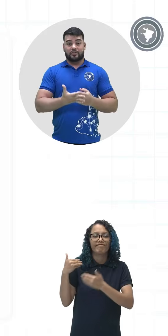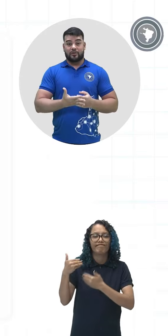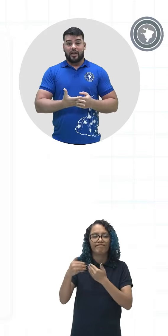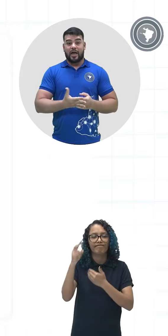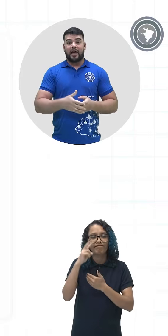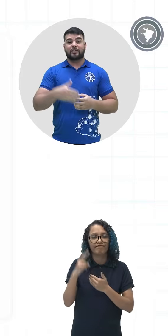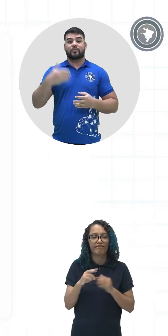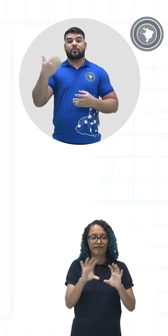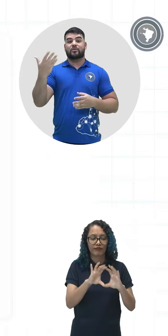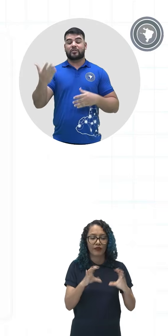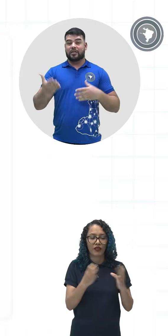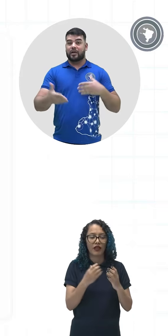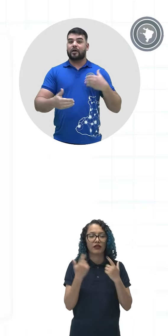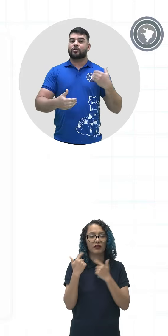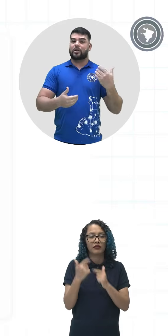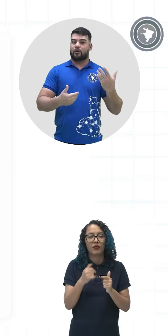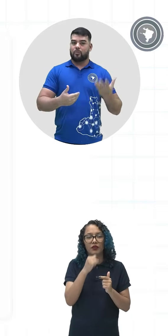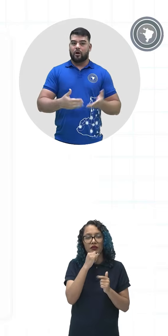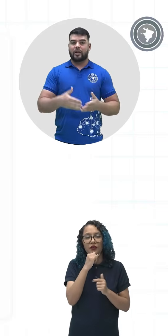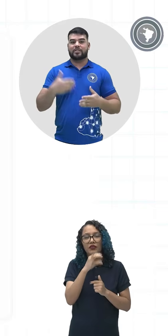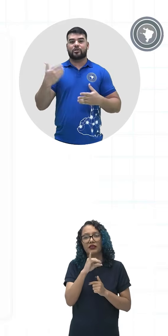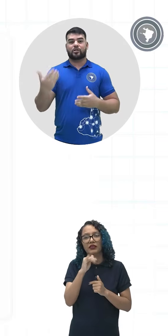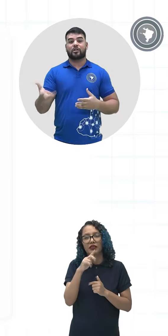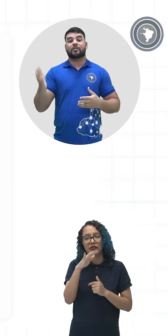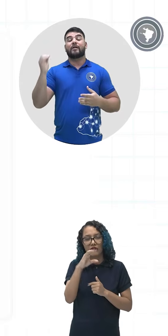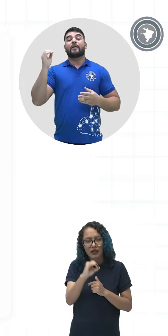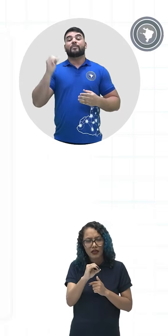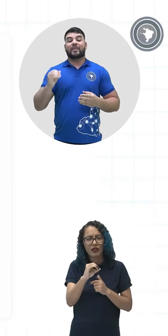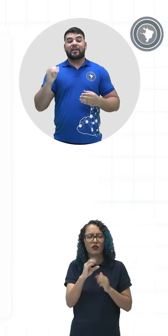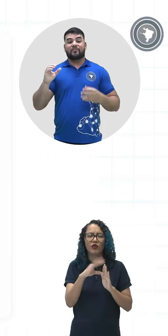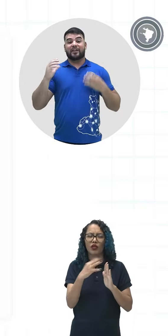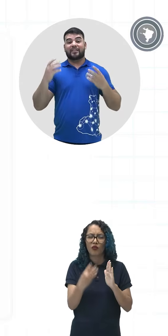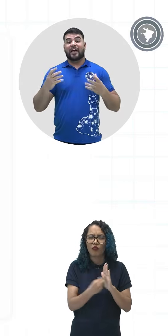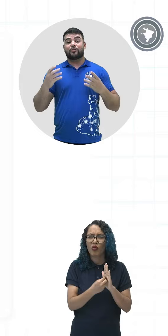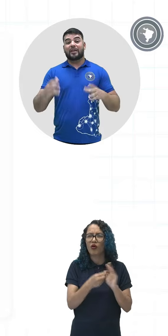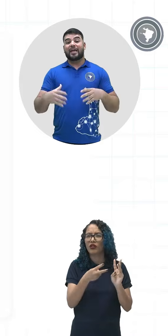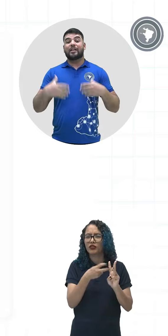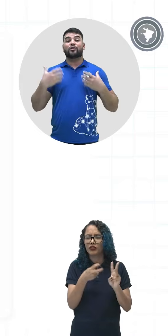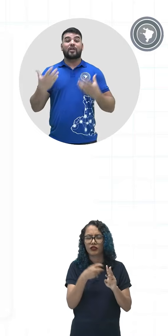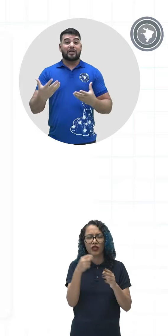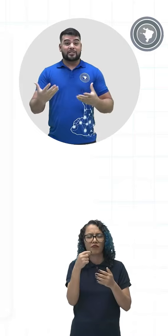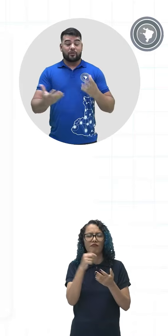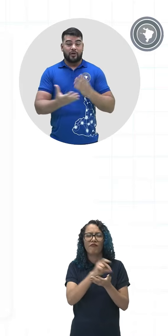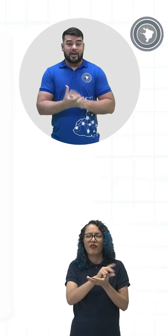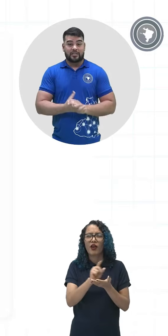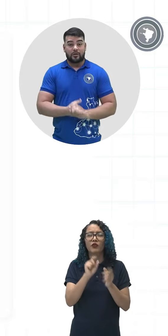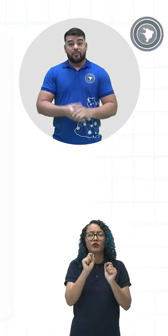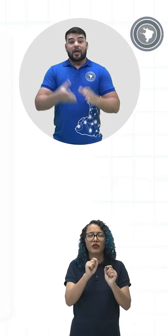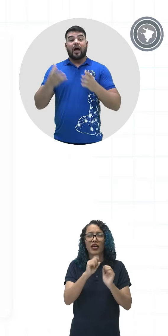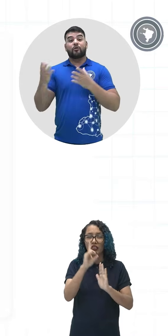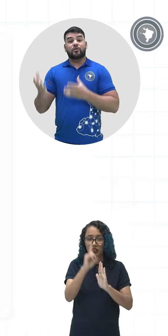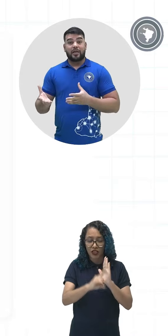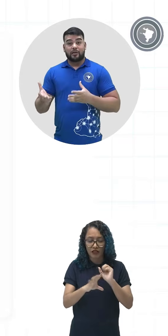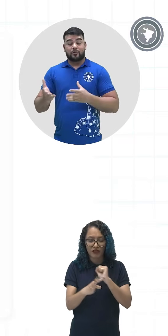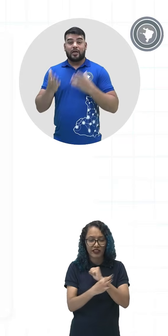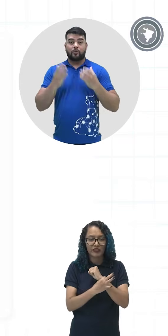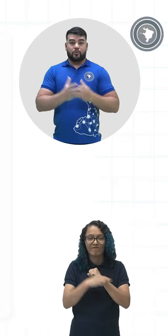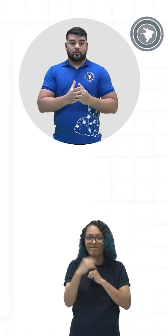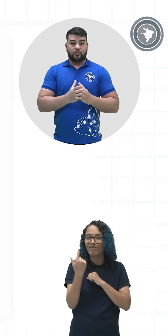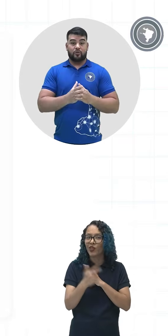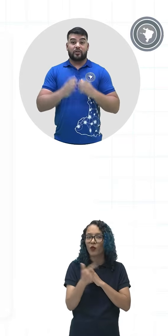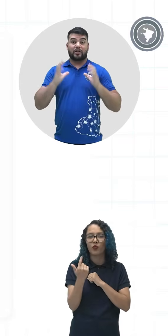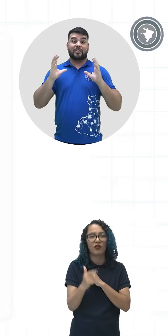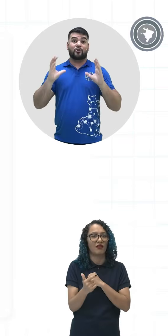comunidades tradicionais, incluindo ciganos, quilombolas e indígenas, têm enfrentado negligência com relação aos direitos